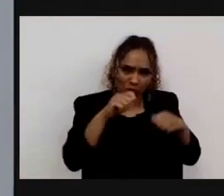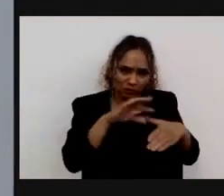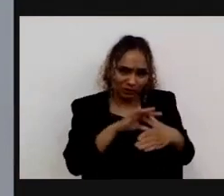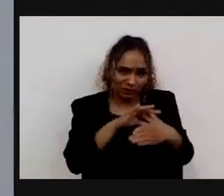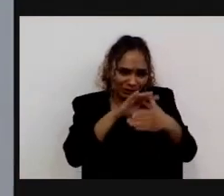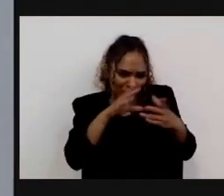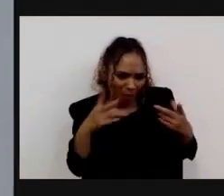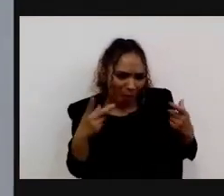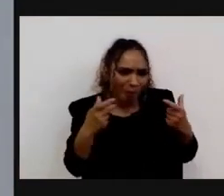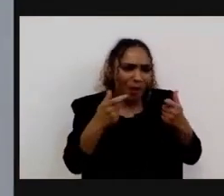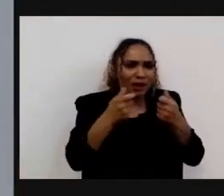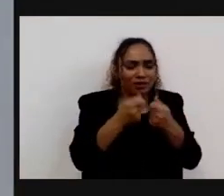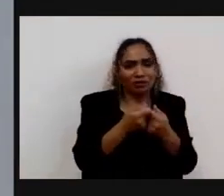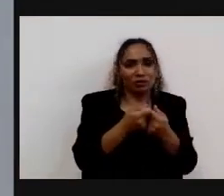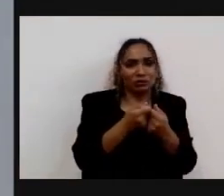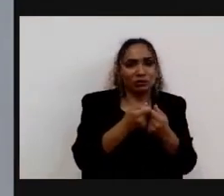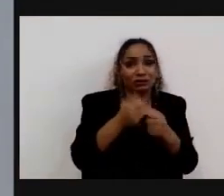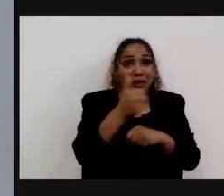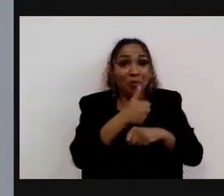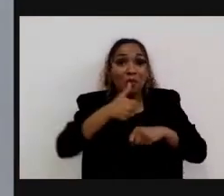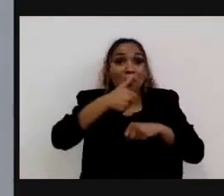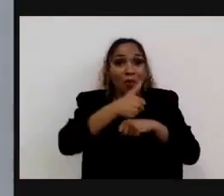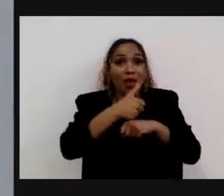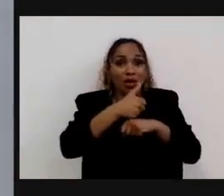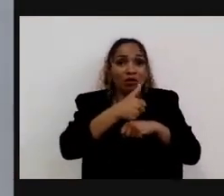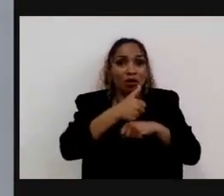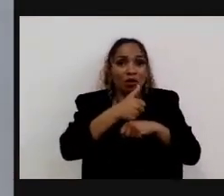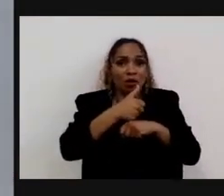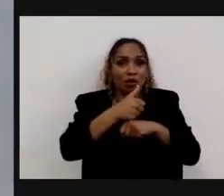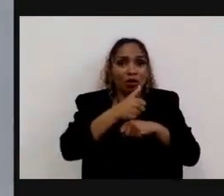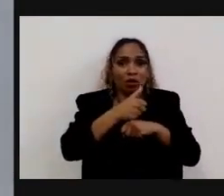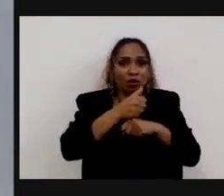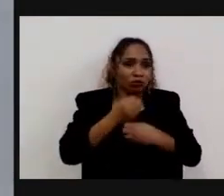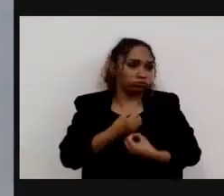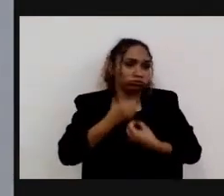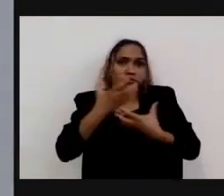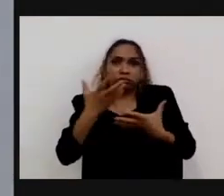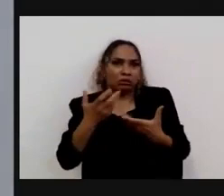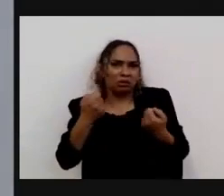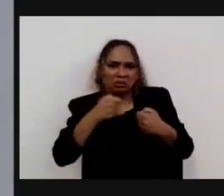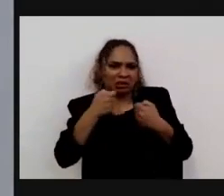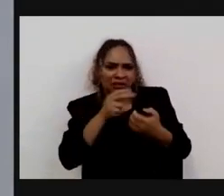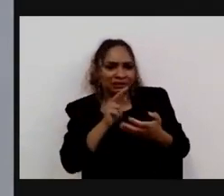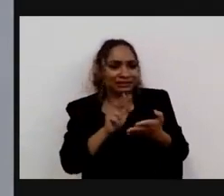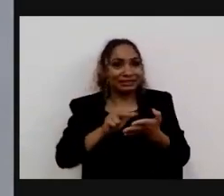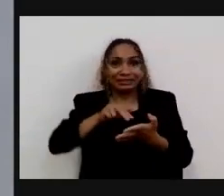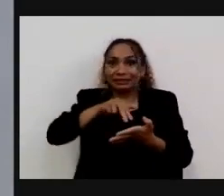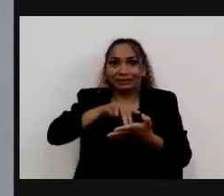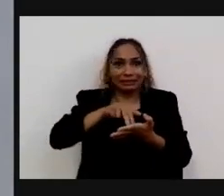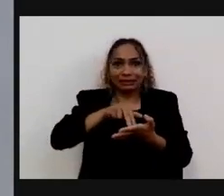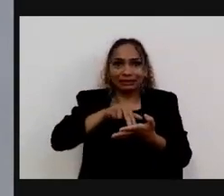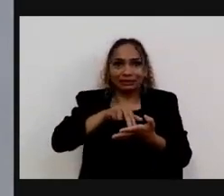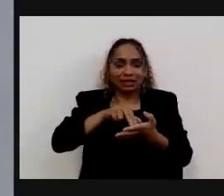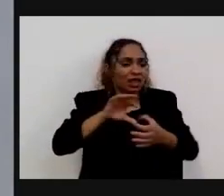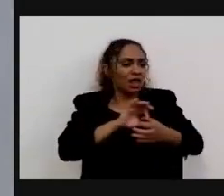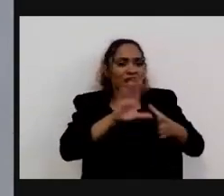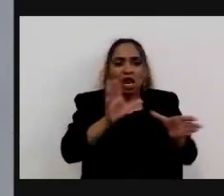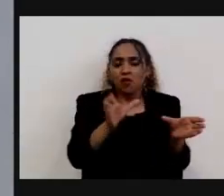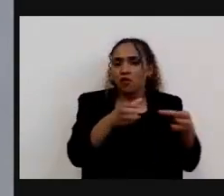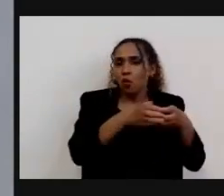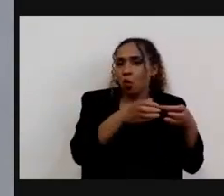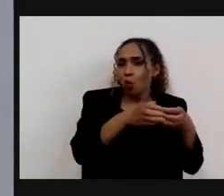líderes até melhores do que o seu vestido porque introvertidos não tem essa necessidade de aparecer deixa a equipe brilhar